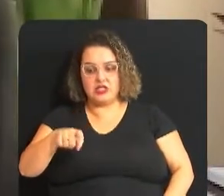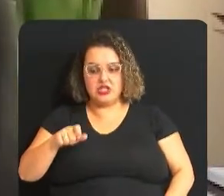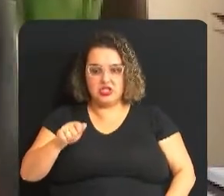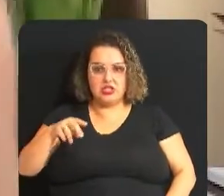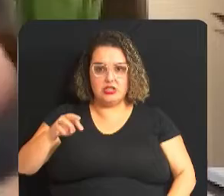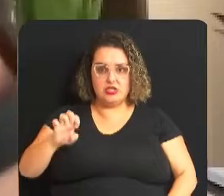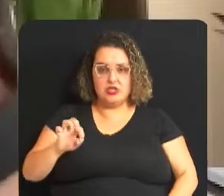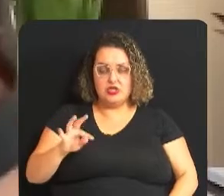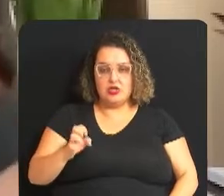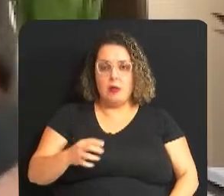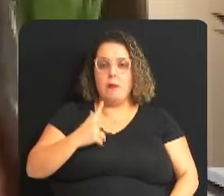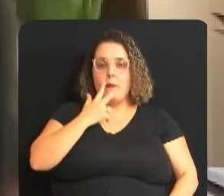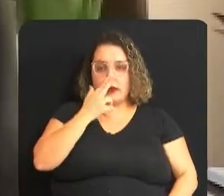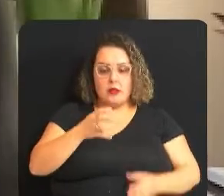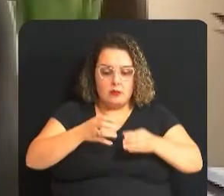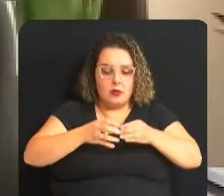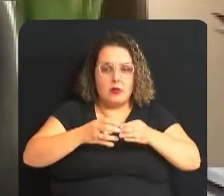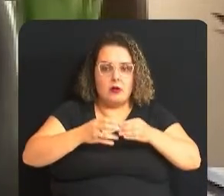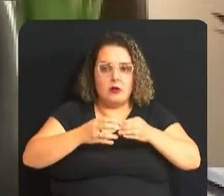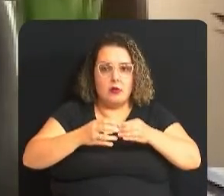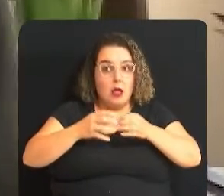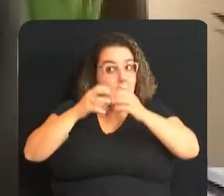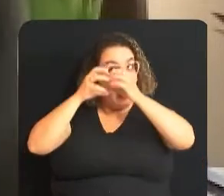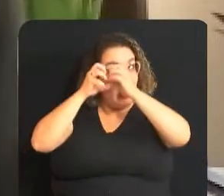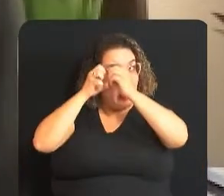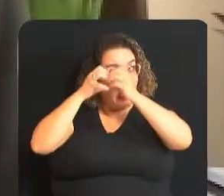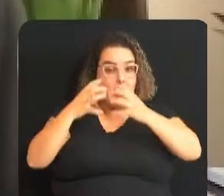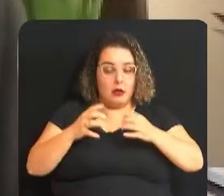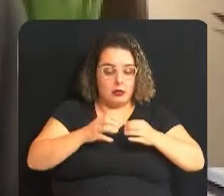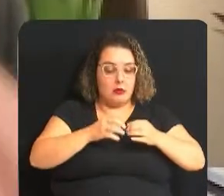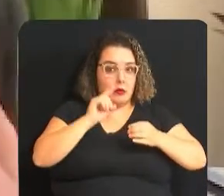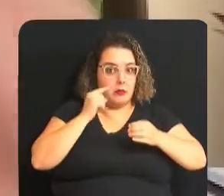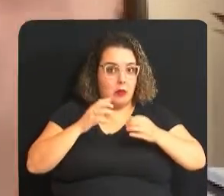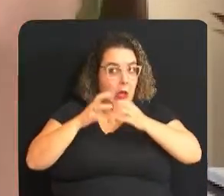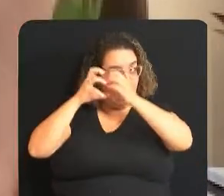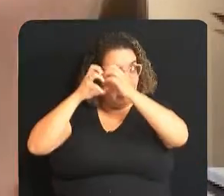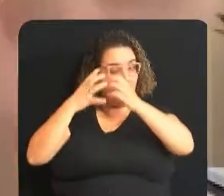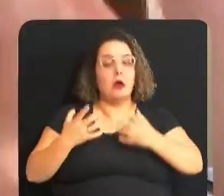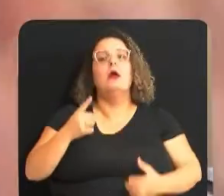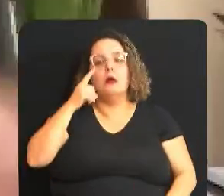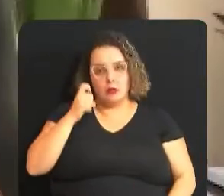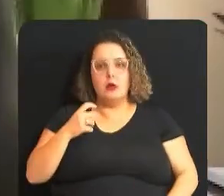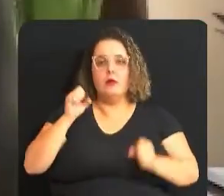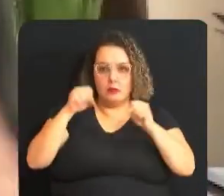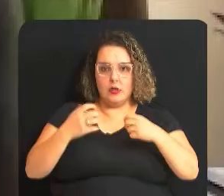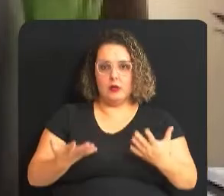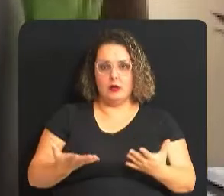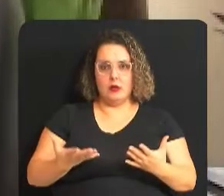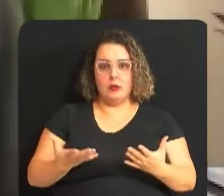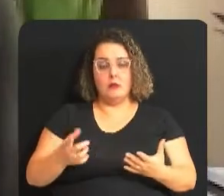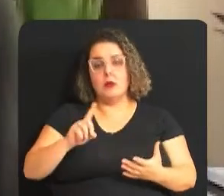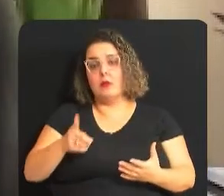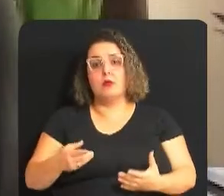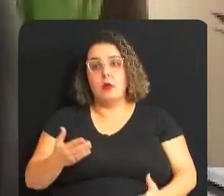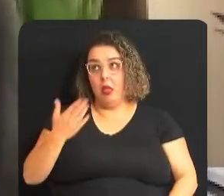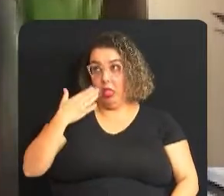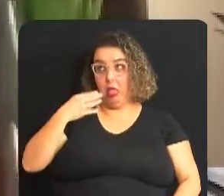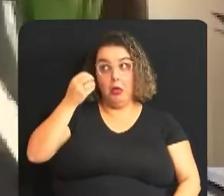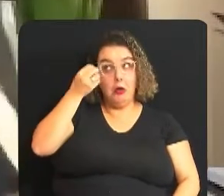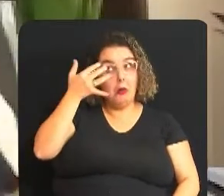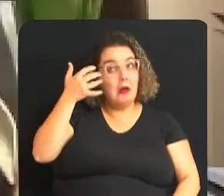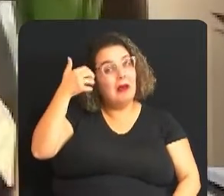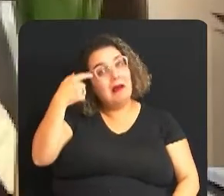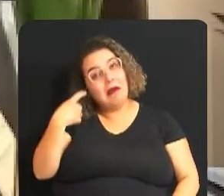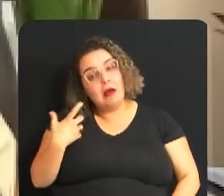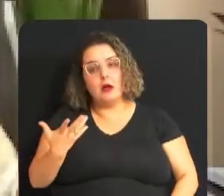no olho. Você vai chorar? Vai. Mas não é bom você chorar por causa da cebola ou porque pôs pimenta no olho. É bom